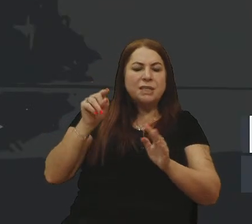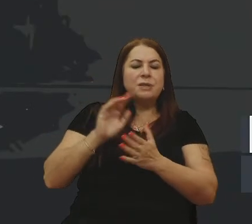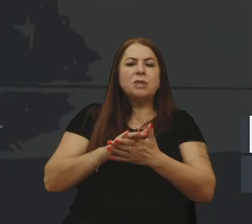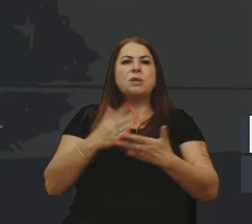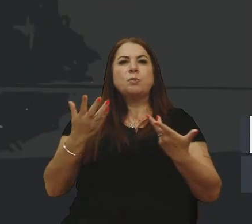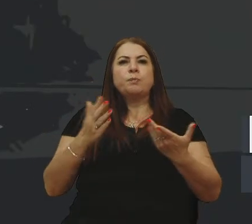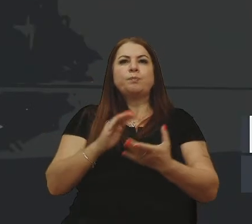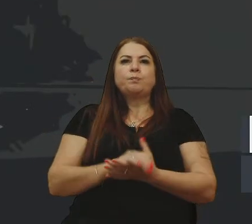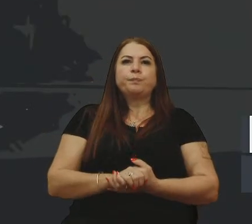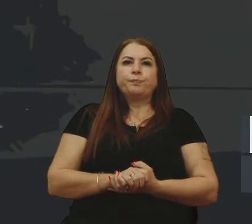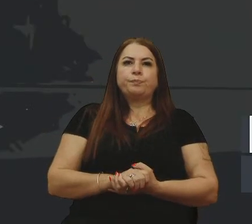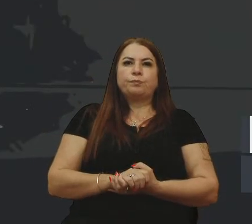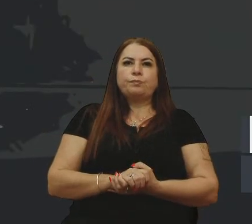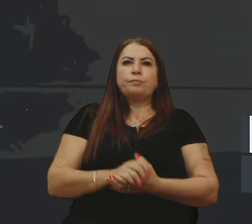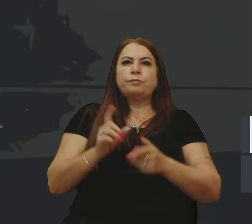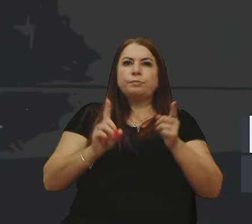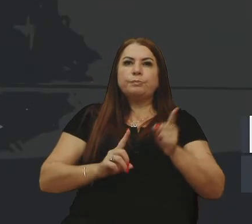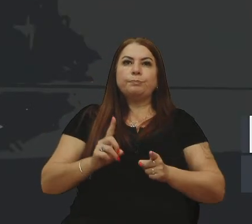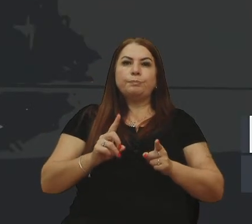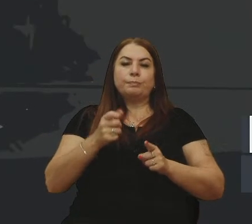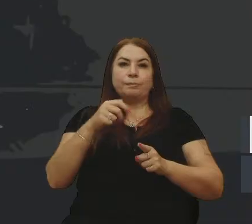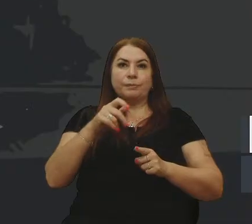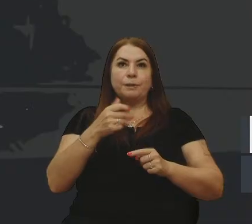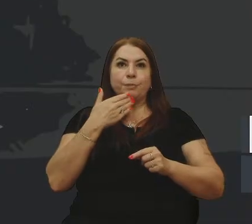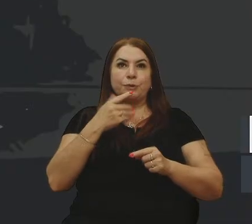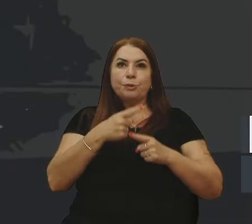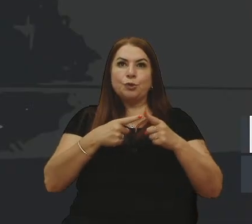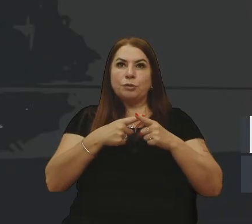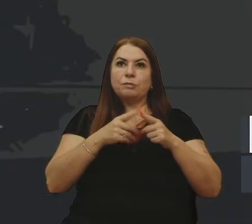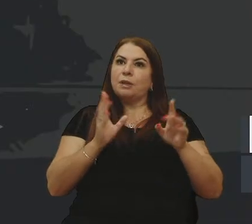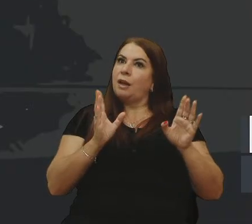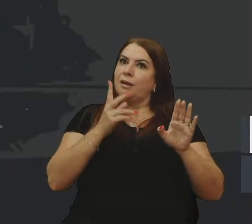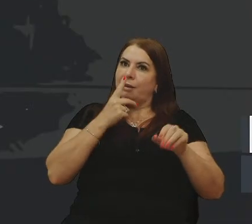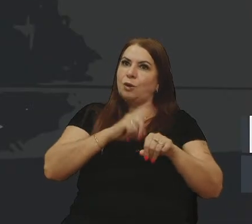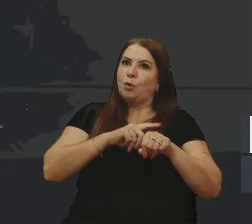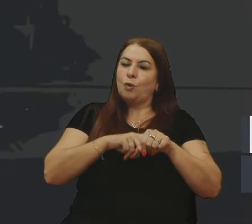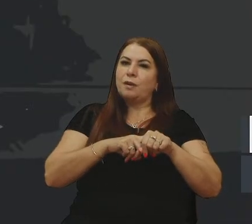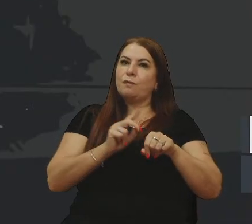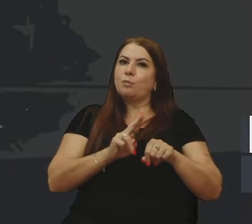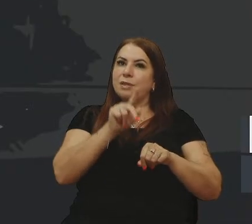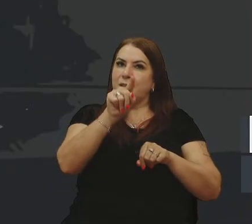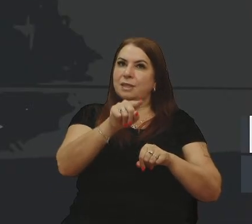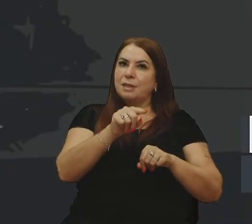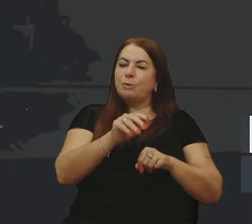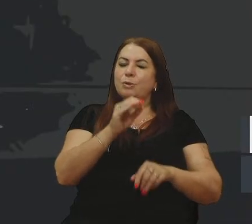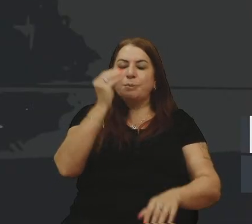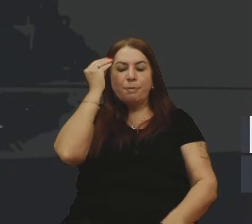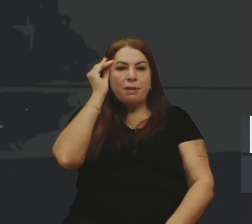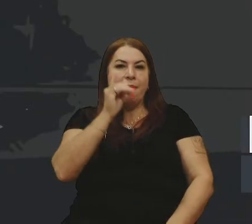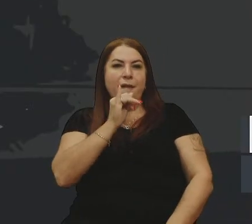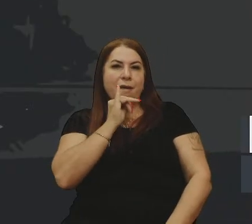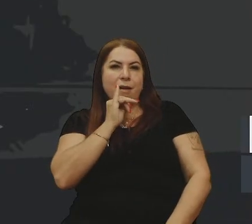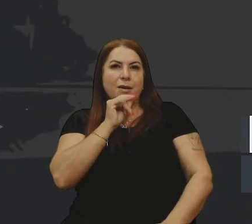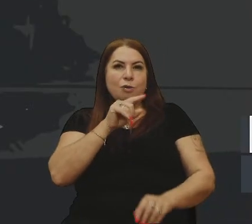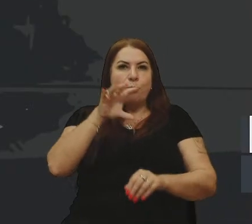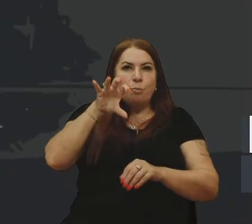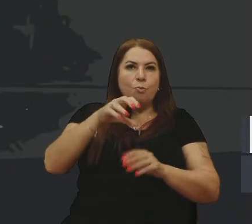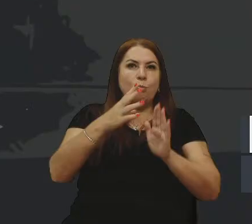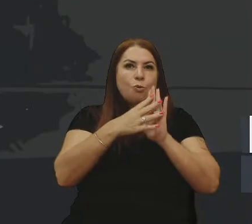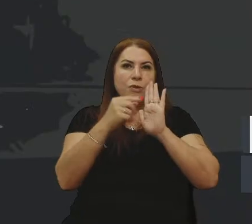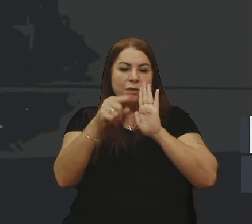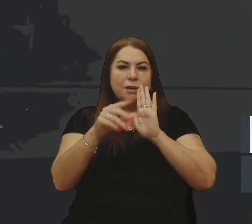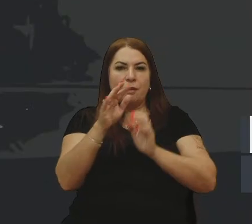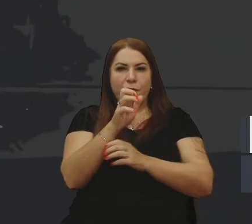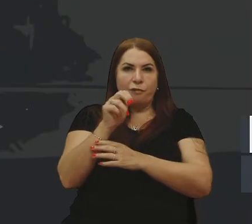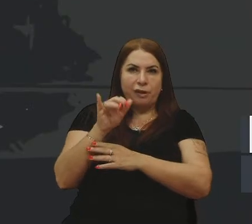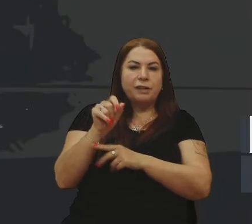quando a prima da Ana pediu para ser sócia, a gente disse, bom, está na hora. Vamos usar ela como piloto e vamos fazer um modelo de franquia ali.